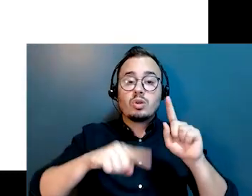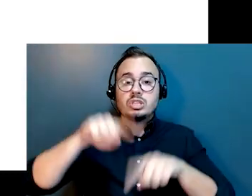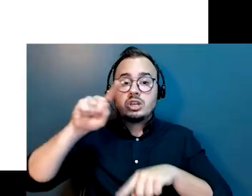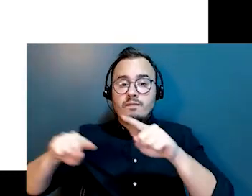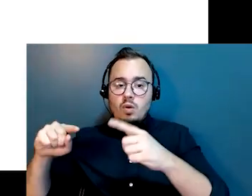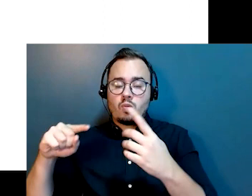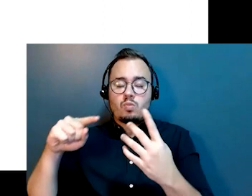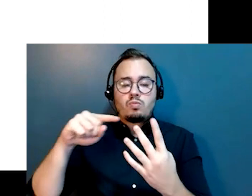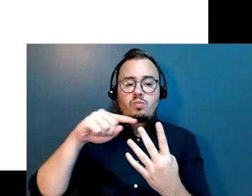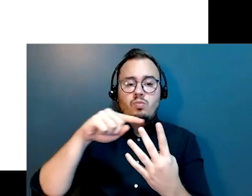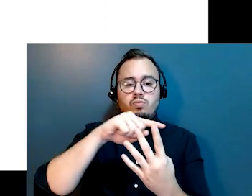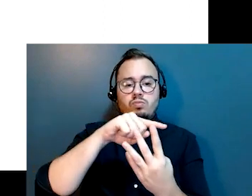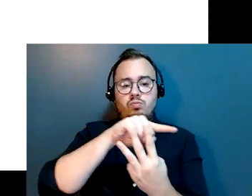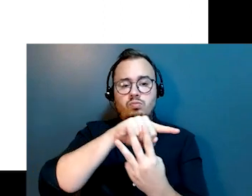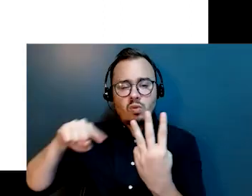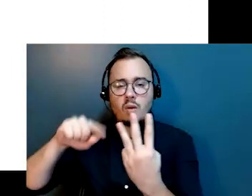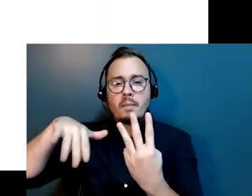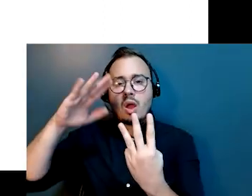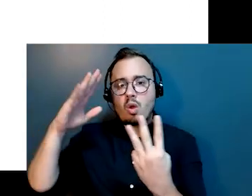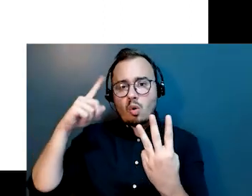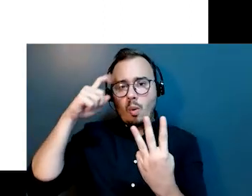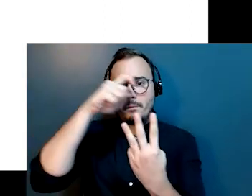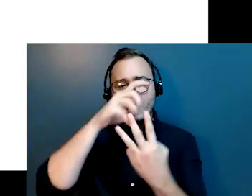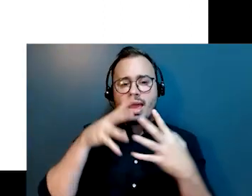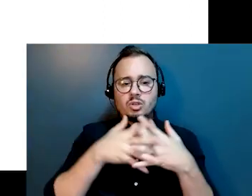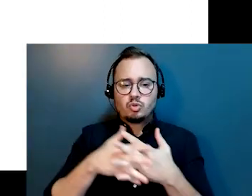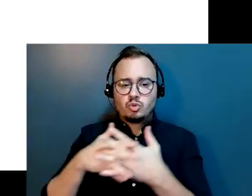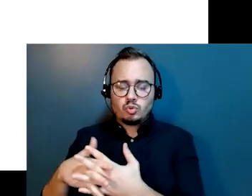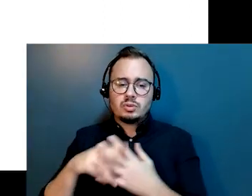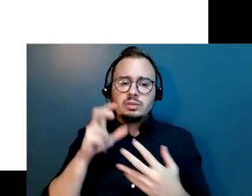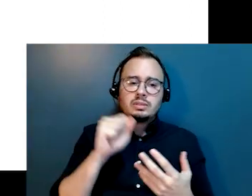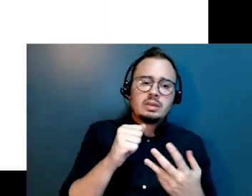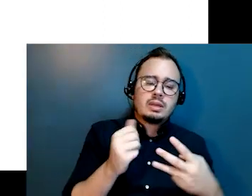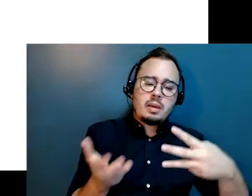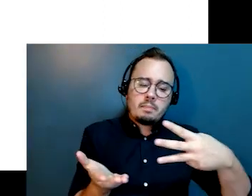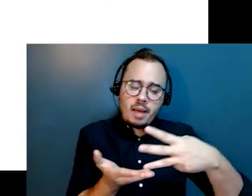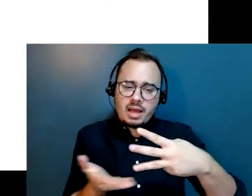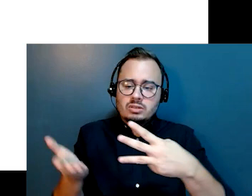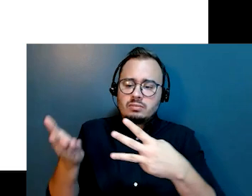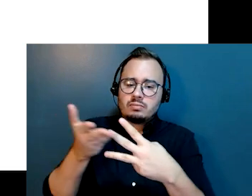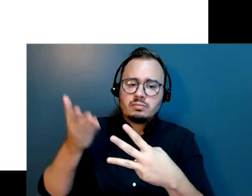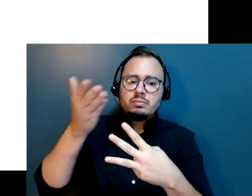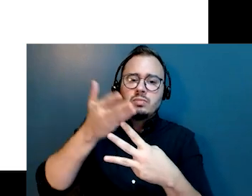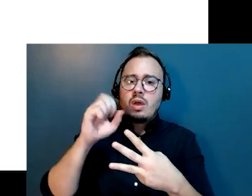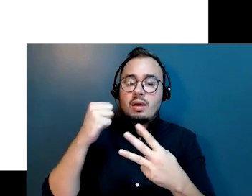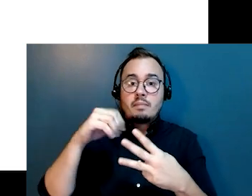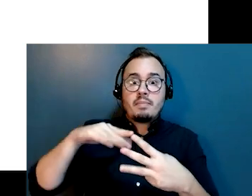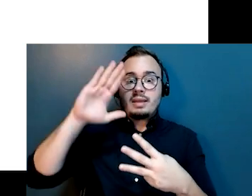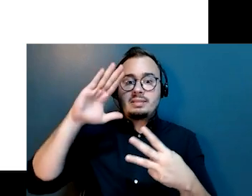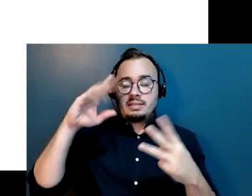baixa, média ou alta. E visualmente isso está representado com a tonalidade da cor. Quanto mais escura, mais complexa.